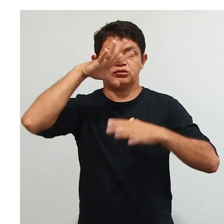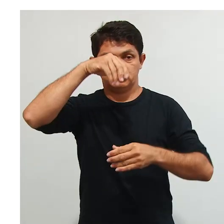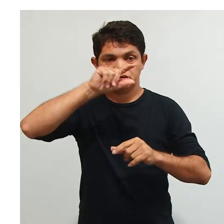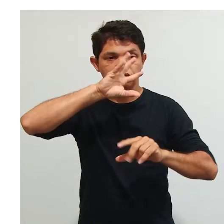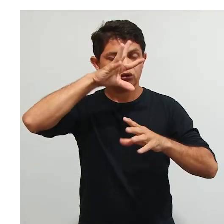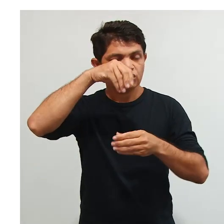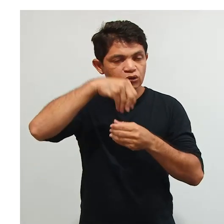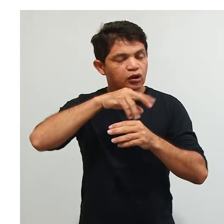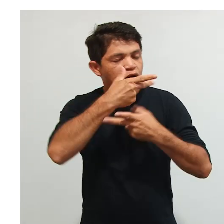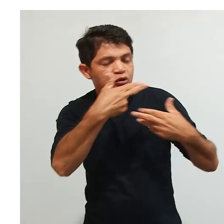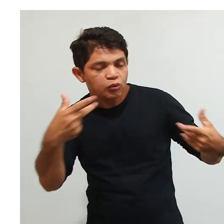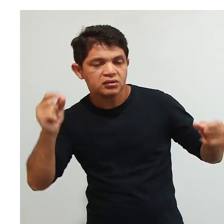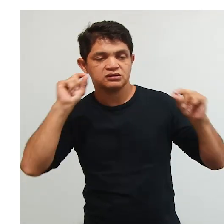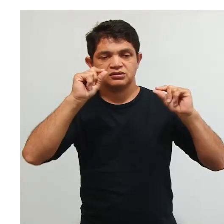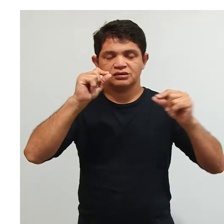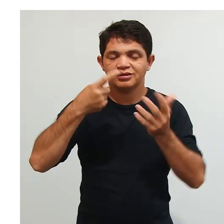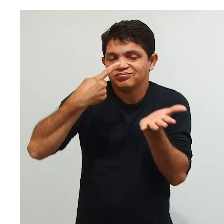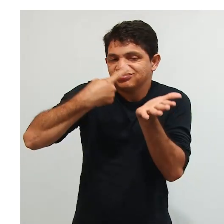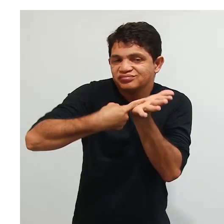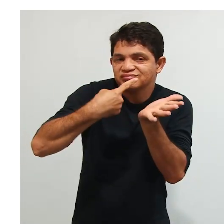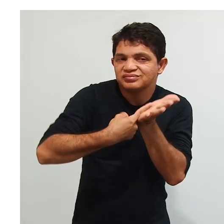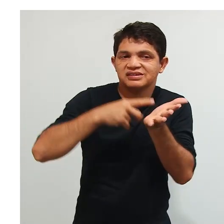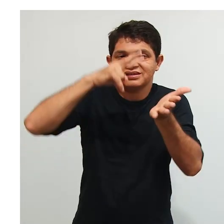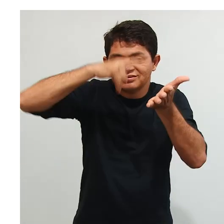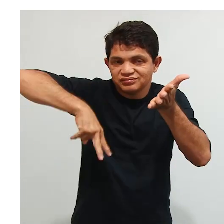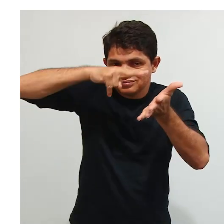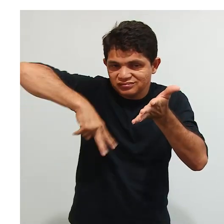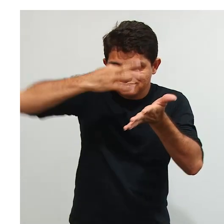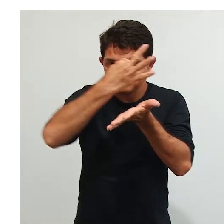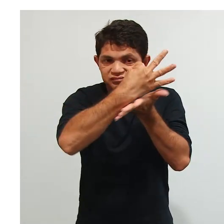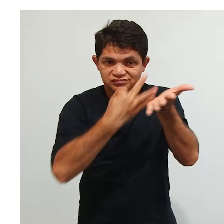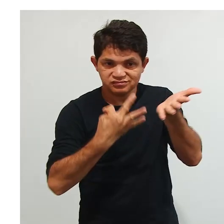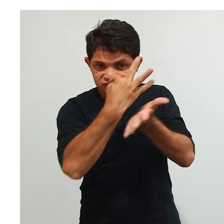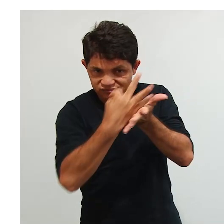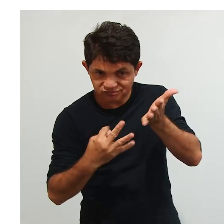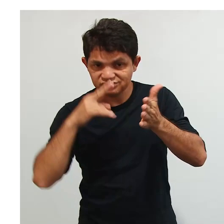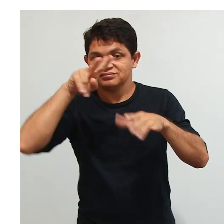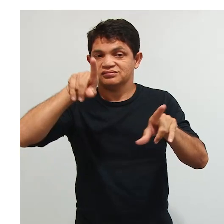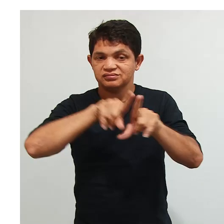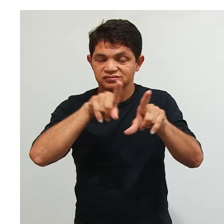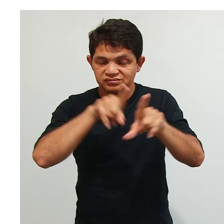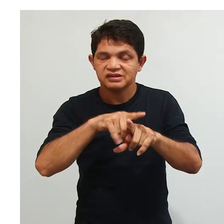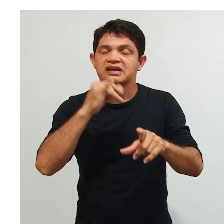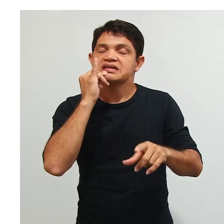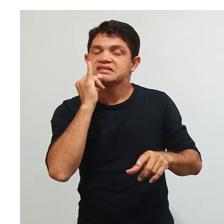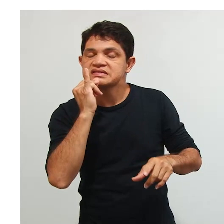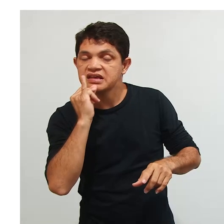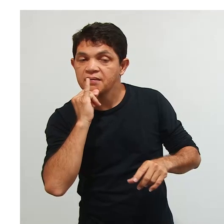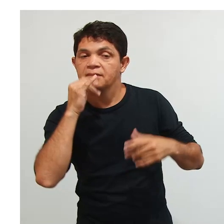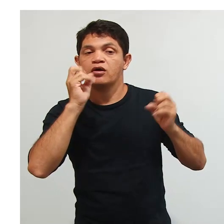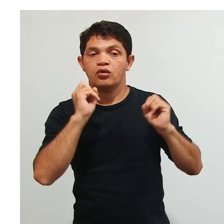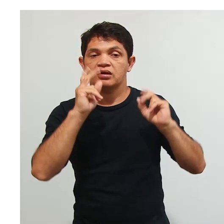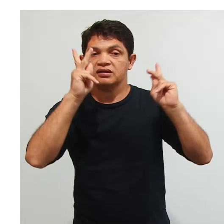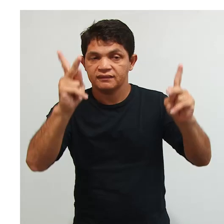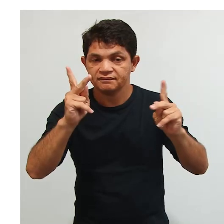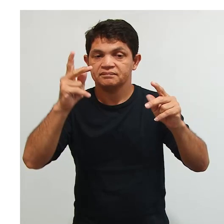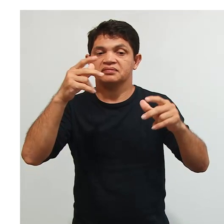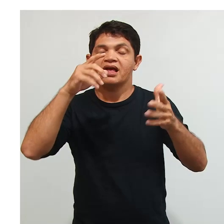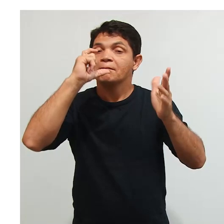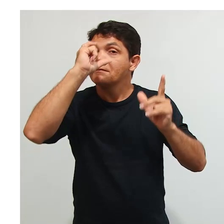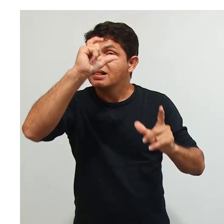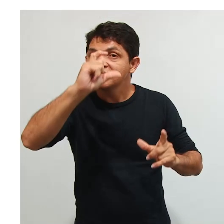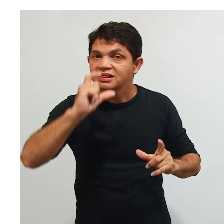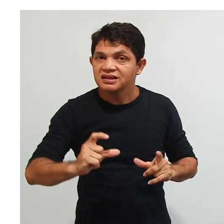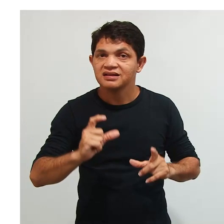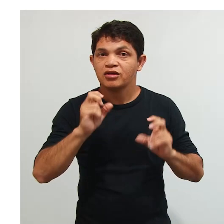produção textual. Alguns comprometimentos, por exemplo, a aglutinação, eu trago aqui o exemplo, né? O que.